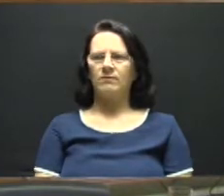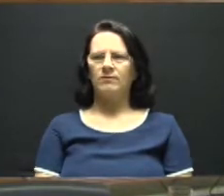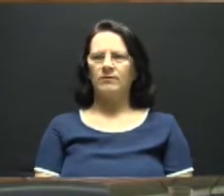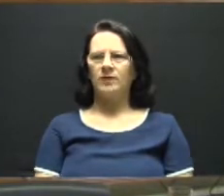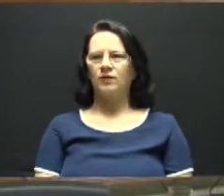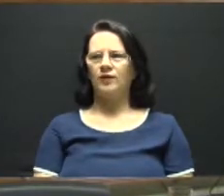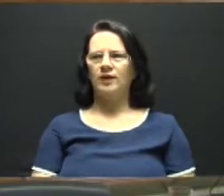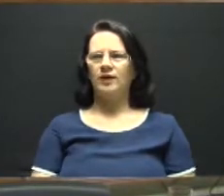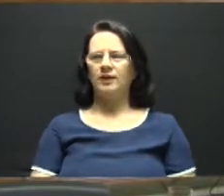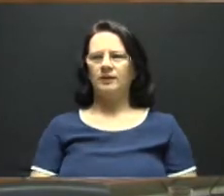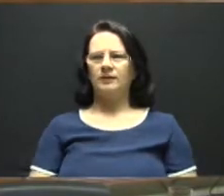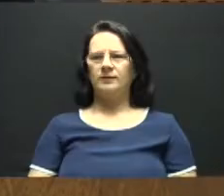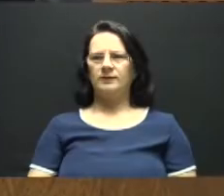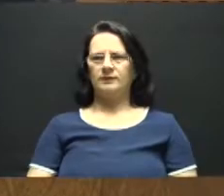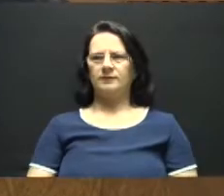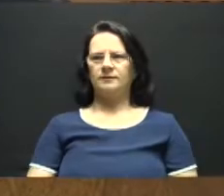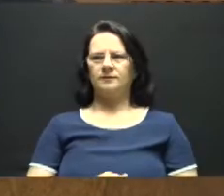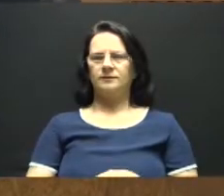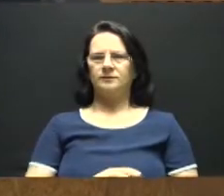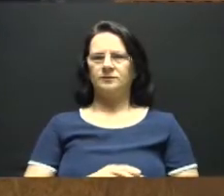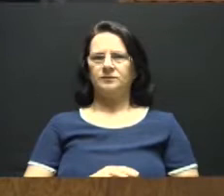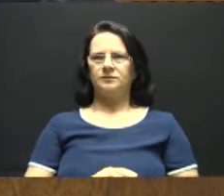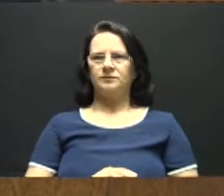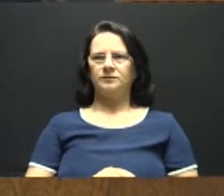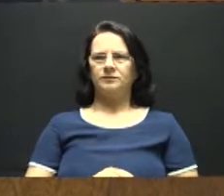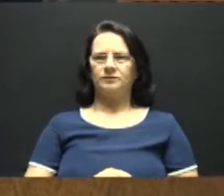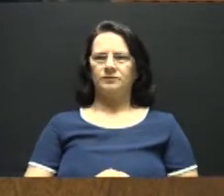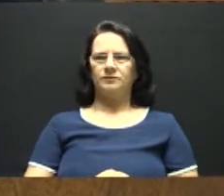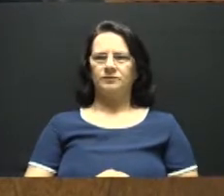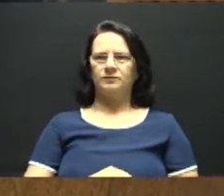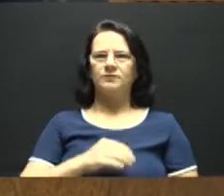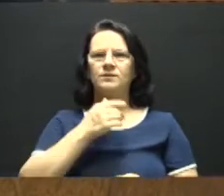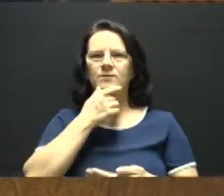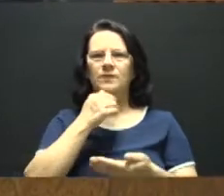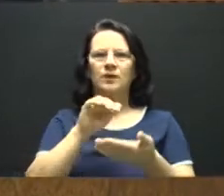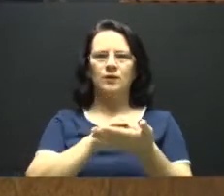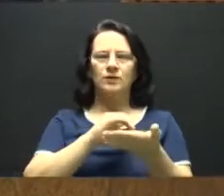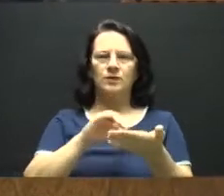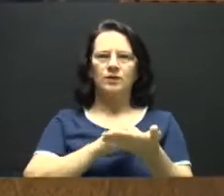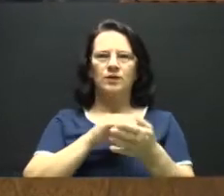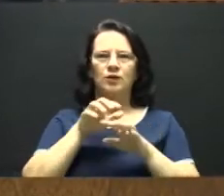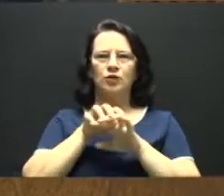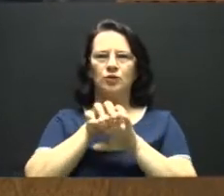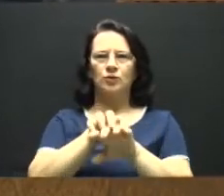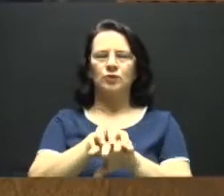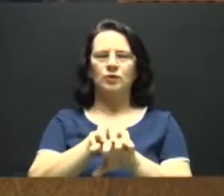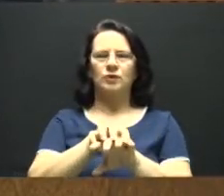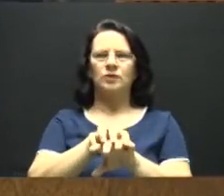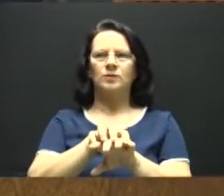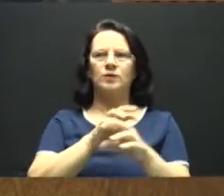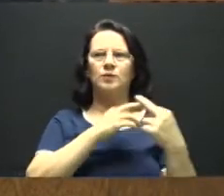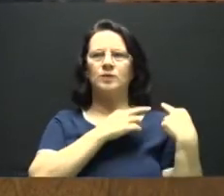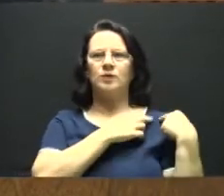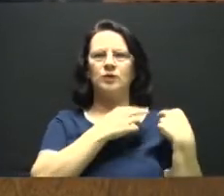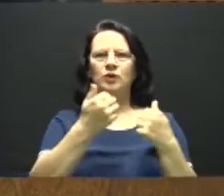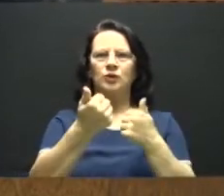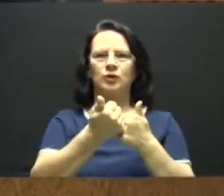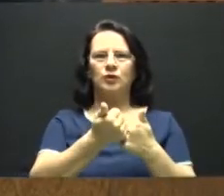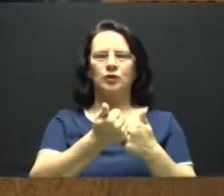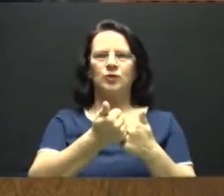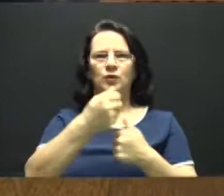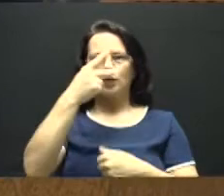neste momento você da palavra ao secretário de turismo representando o prefeito municipal